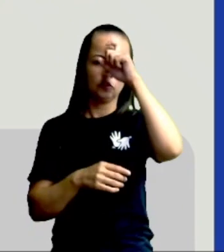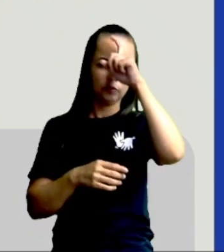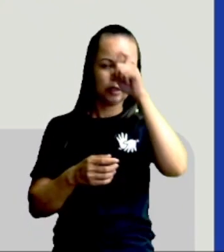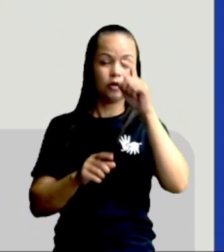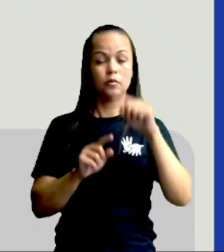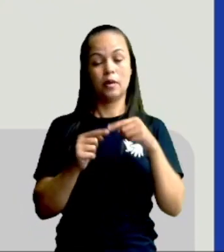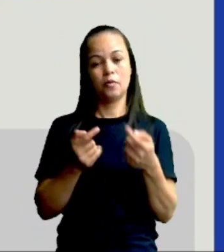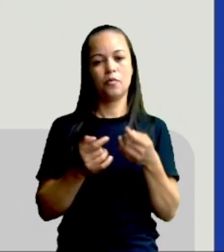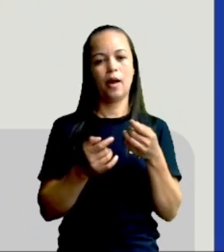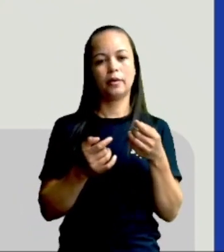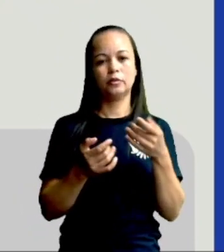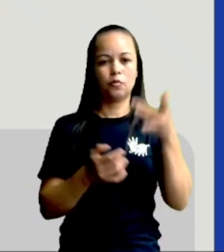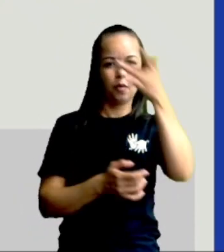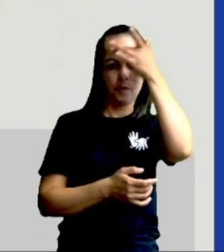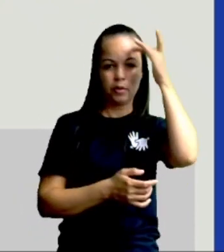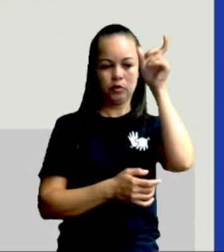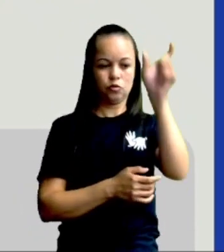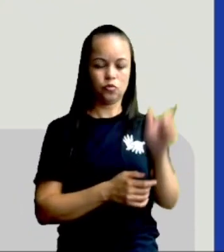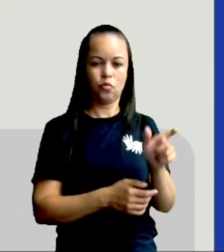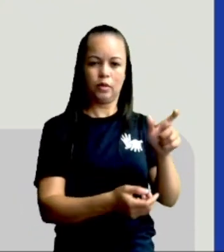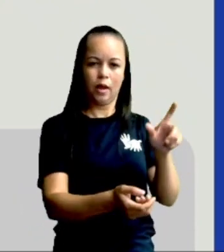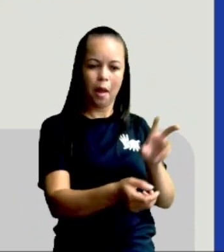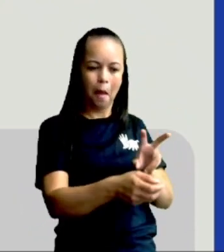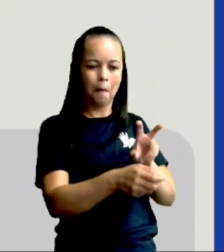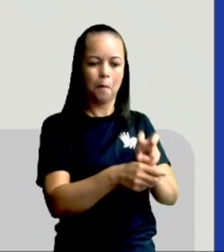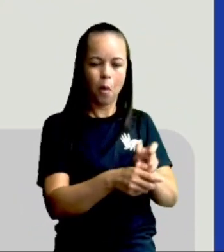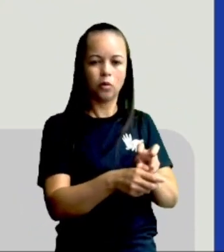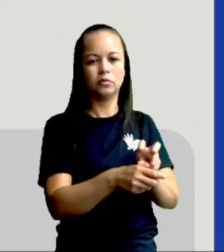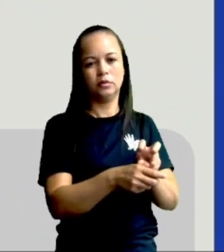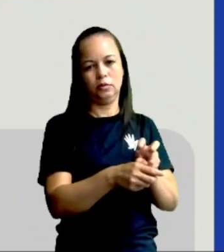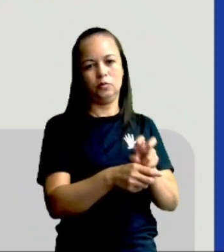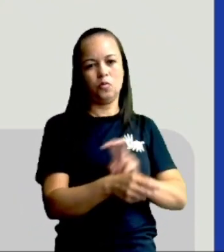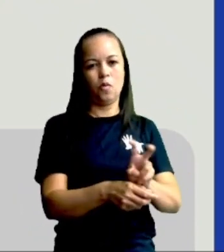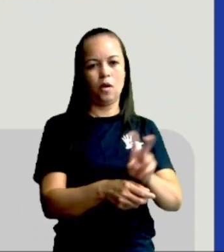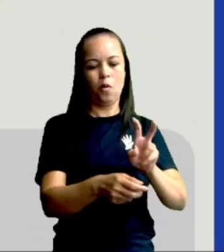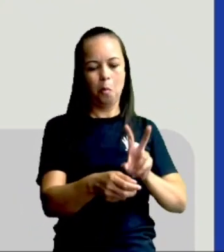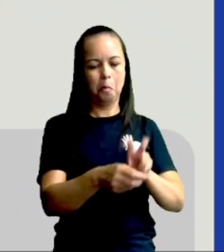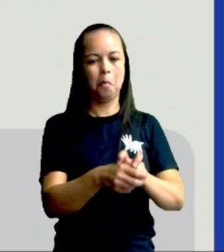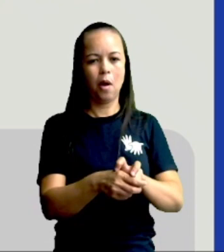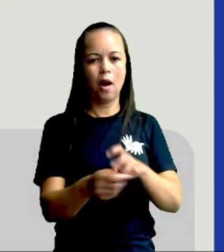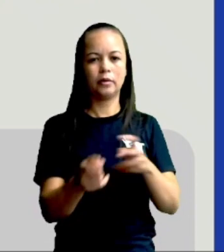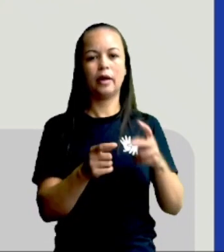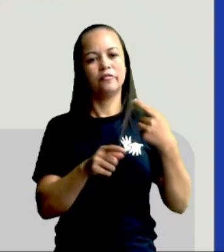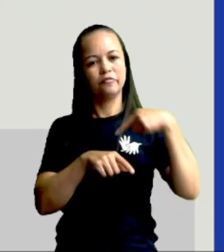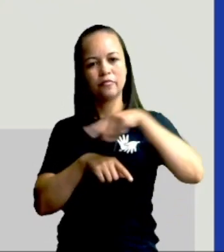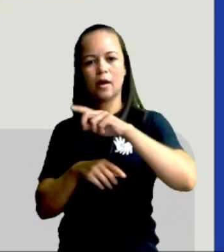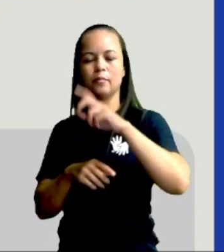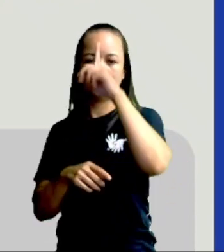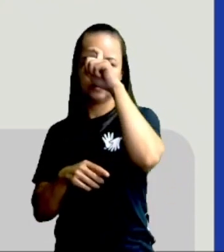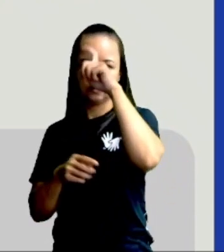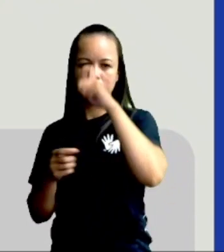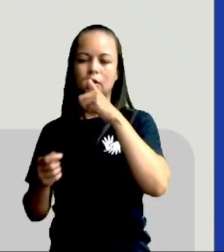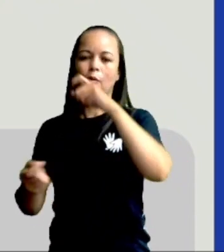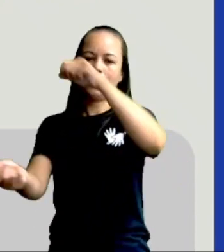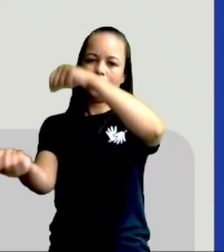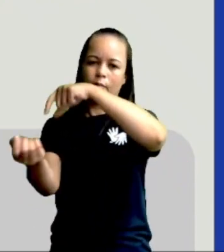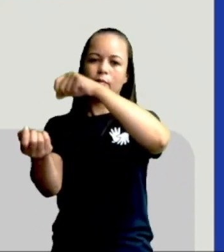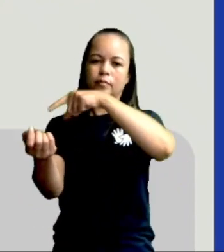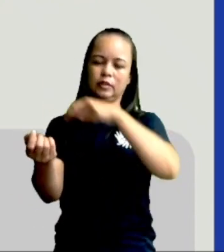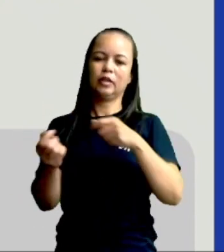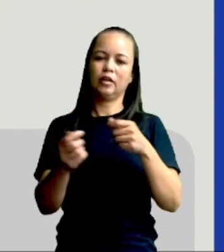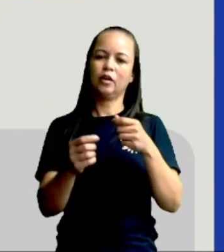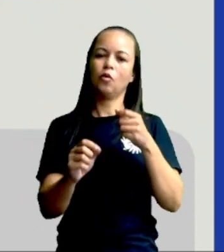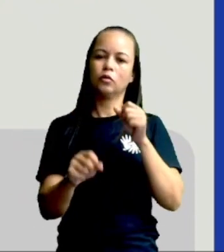seja picada, tome esse antídoto e esse antídoto vá cortar o efeito do veneno da cobra. As